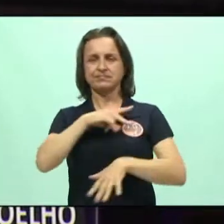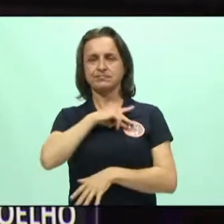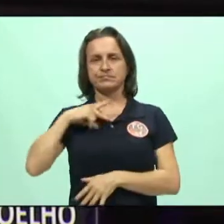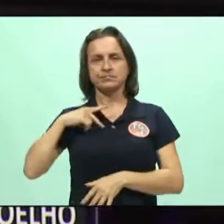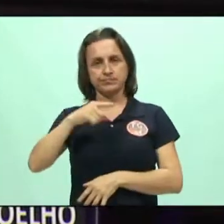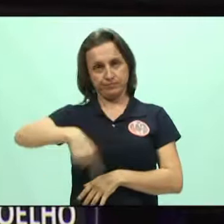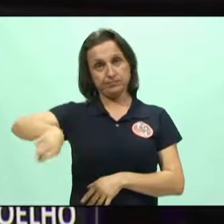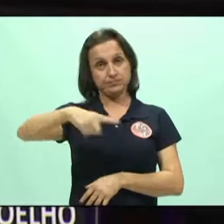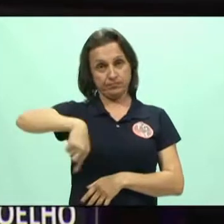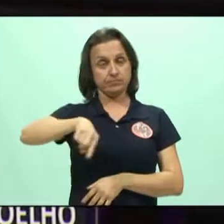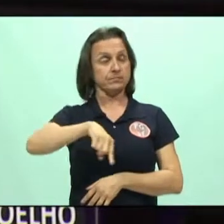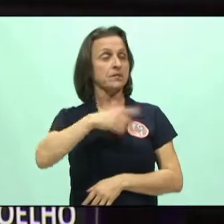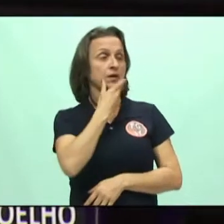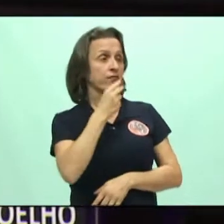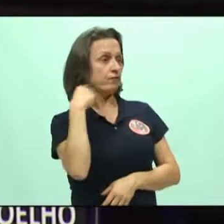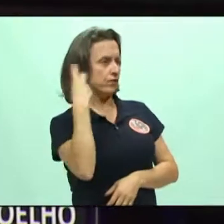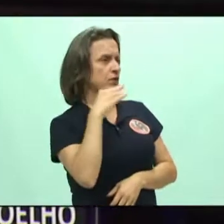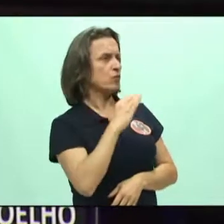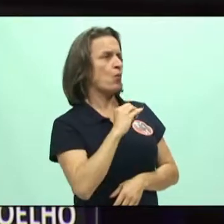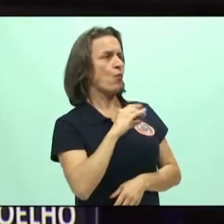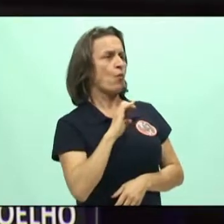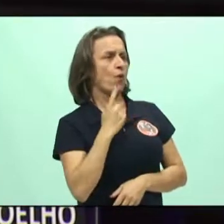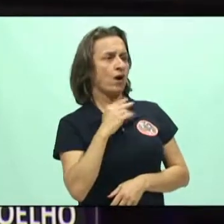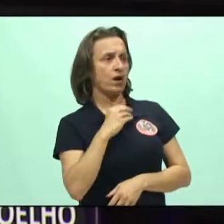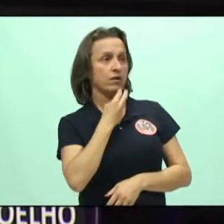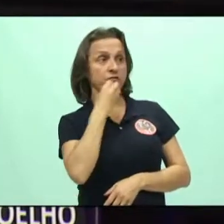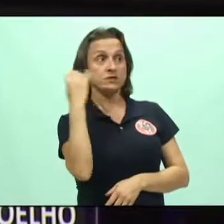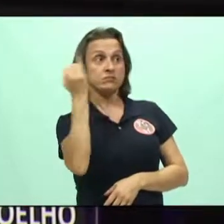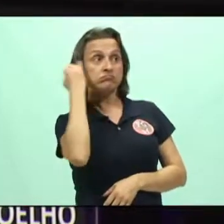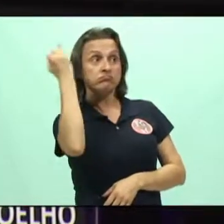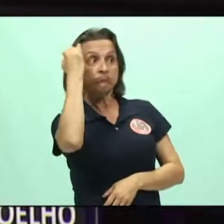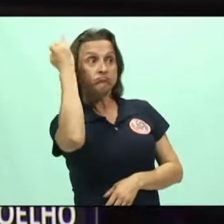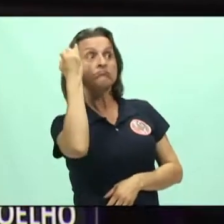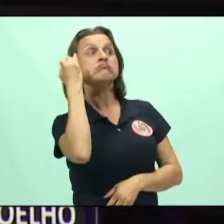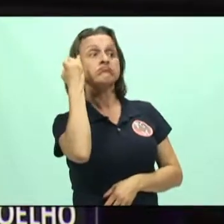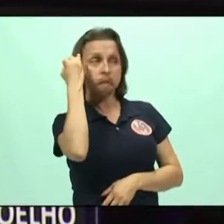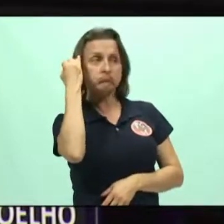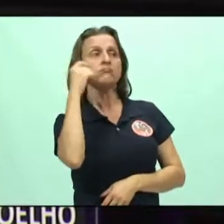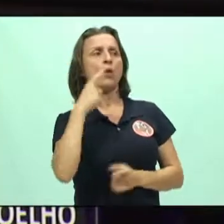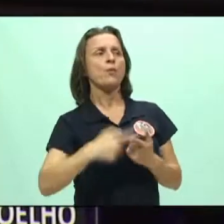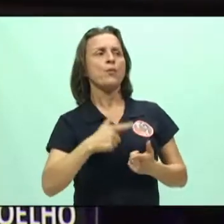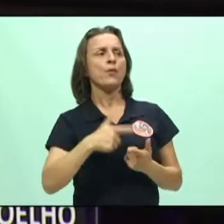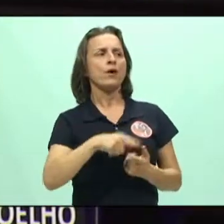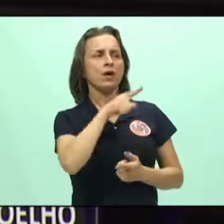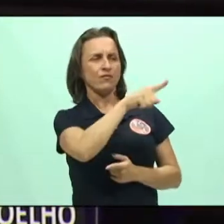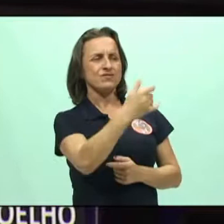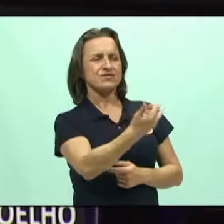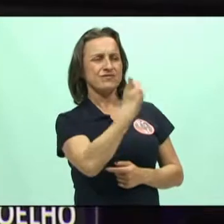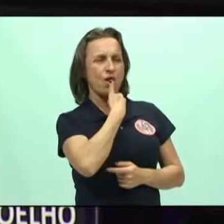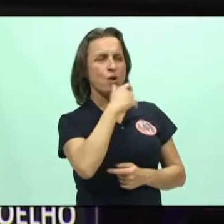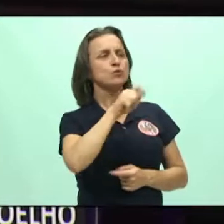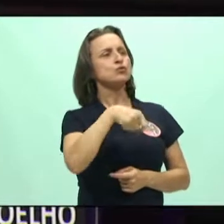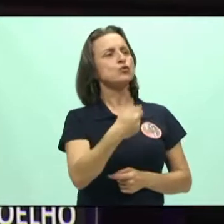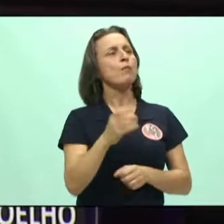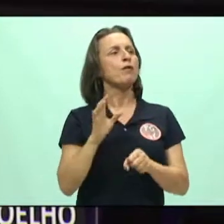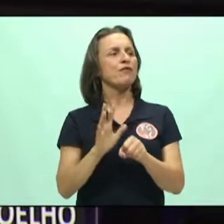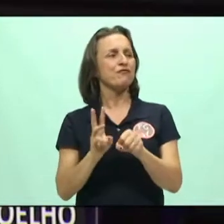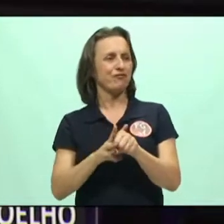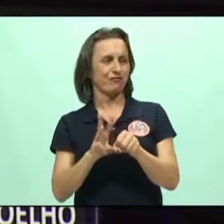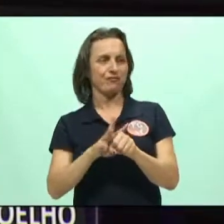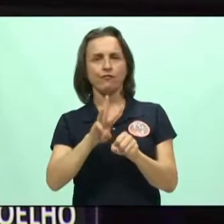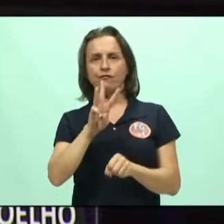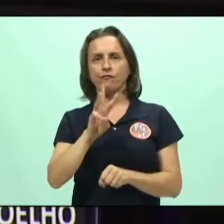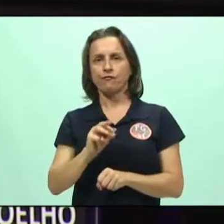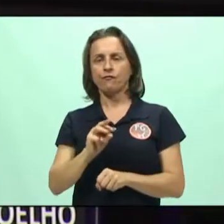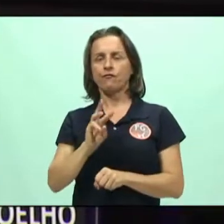vendo Robson será de suma importância tá porque aqui você colocou as Vans as Vans sempre nos